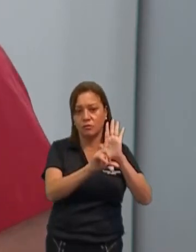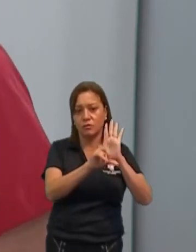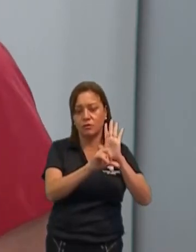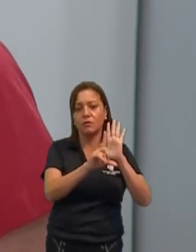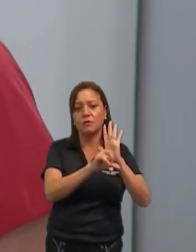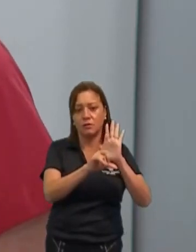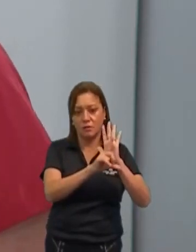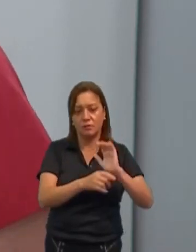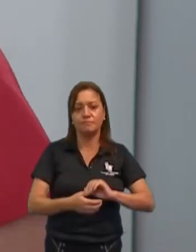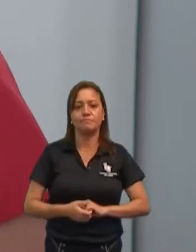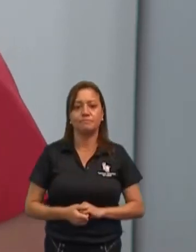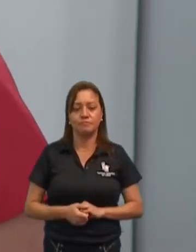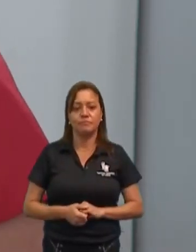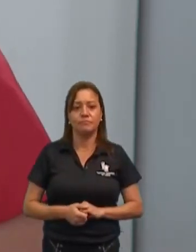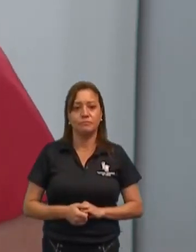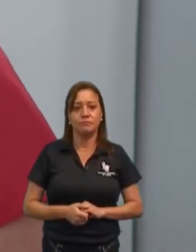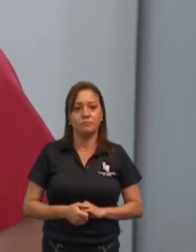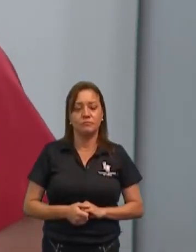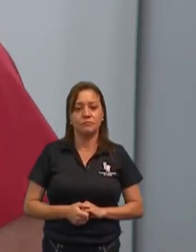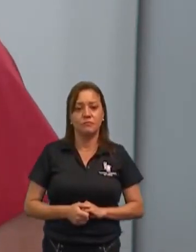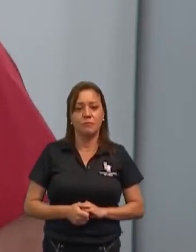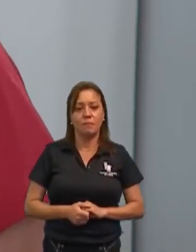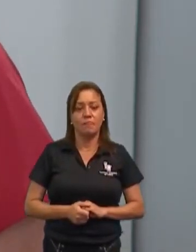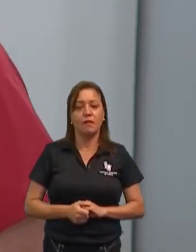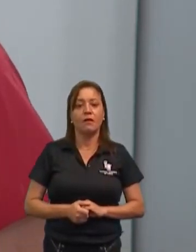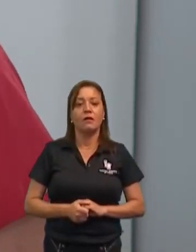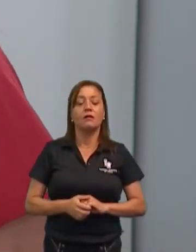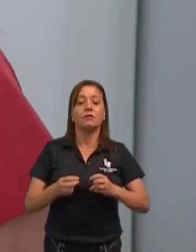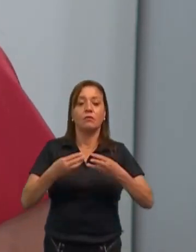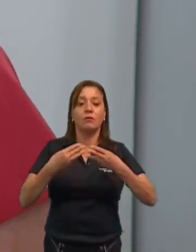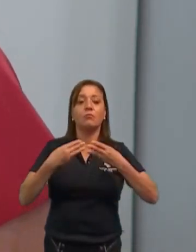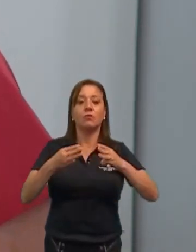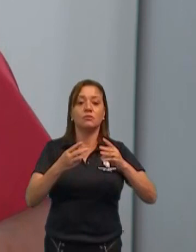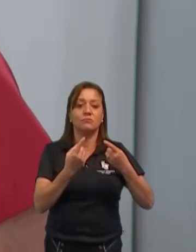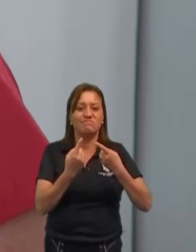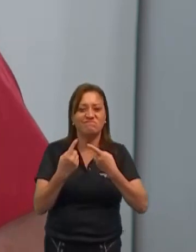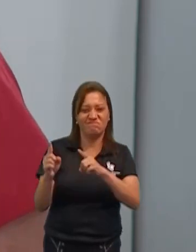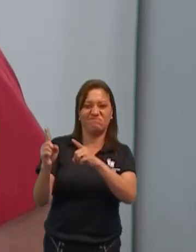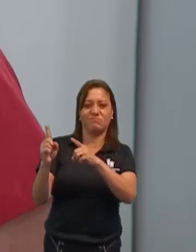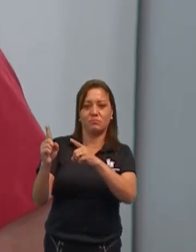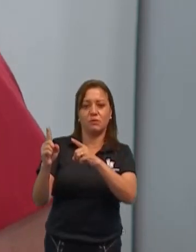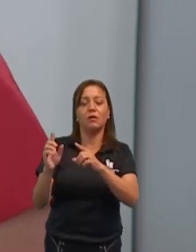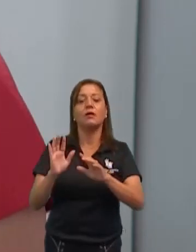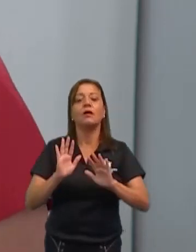e dizer que eu acho que a moção de repúdio